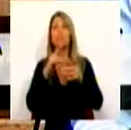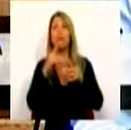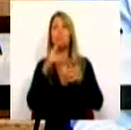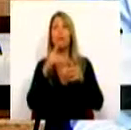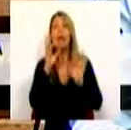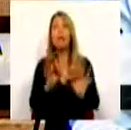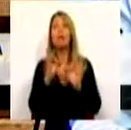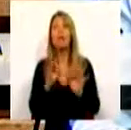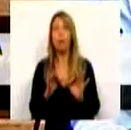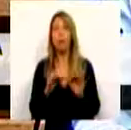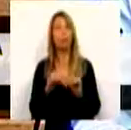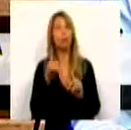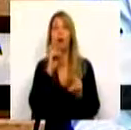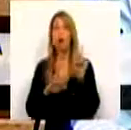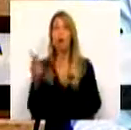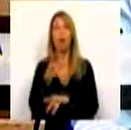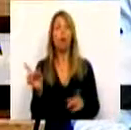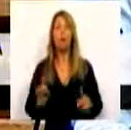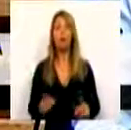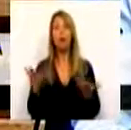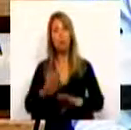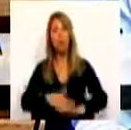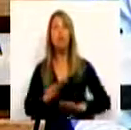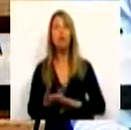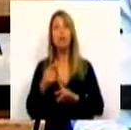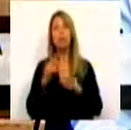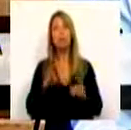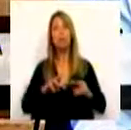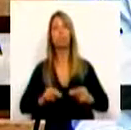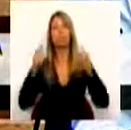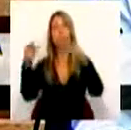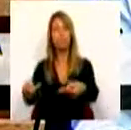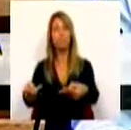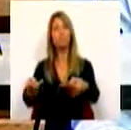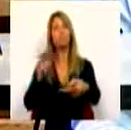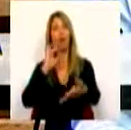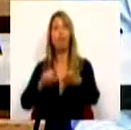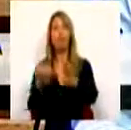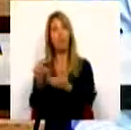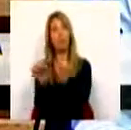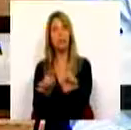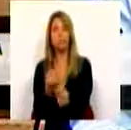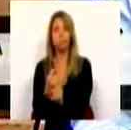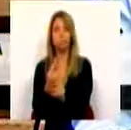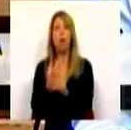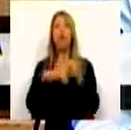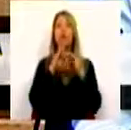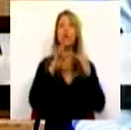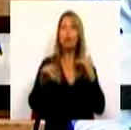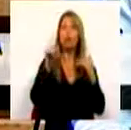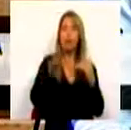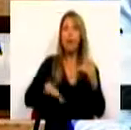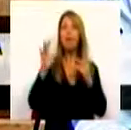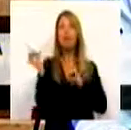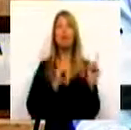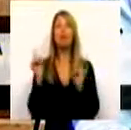iria aumentar e, por isso, a necessidade de reforço de transferência a partir do Fundo Ambiental para esses mesmos sistemas. Sustentar também no domínio dos